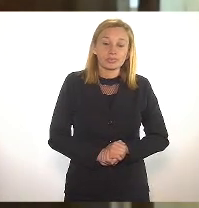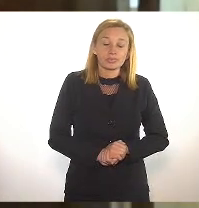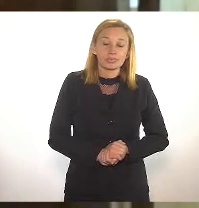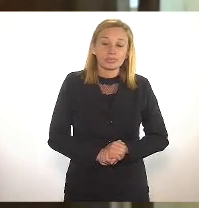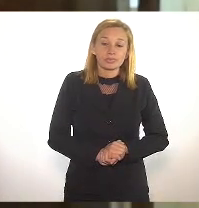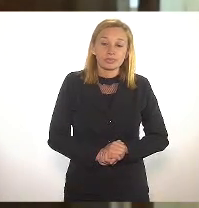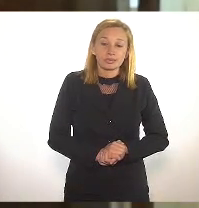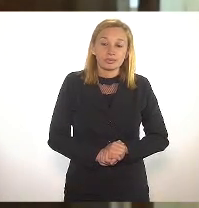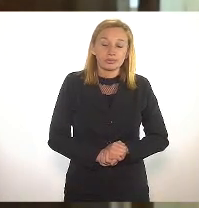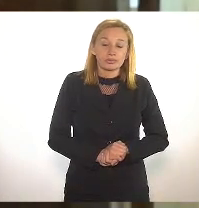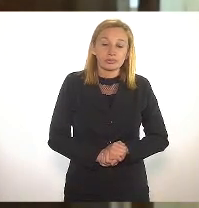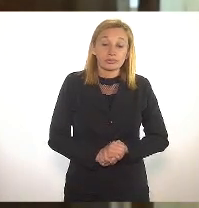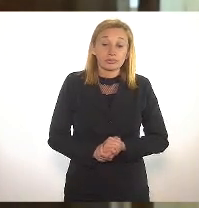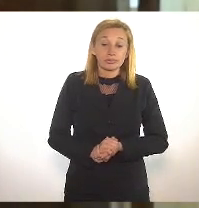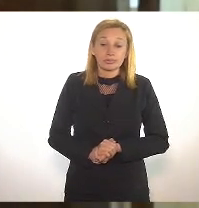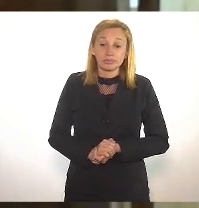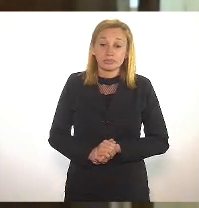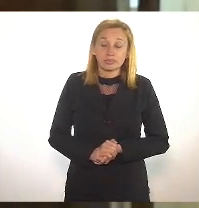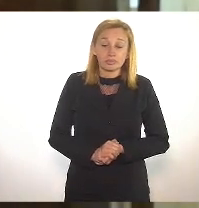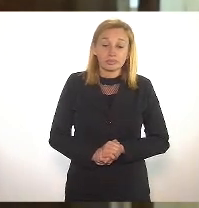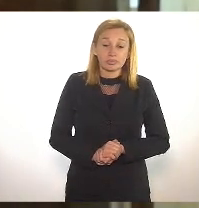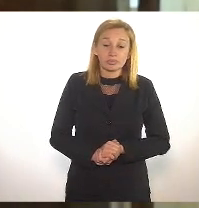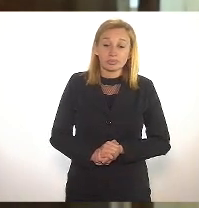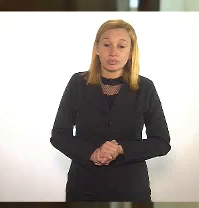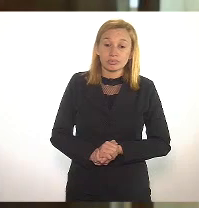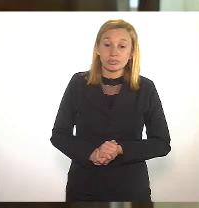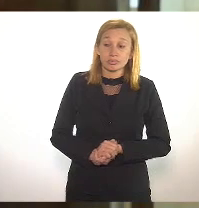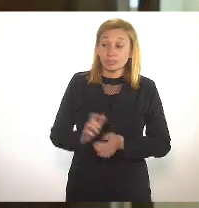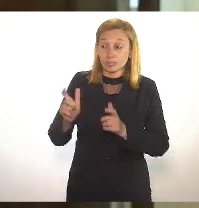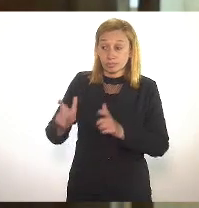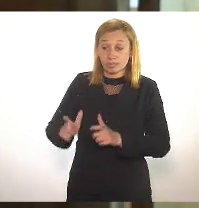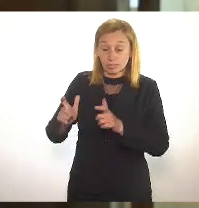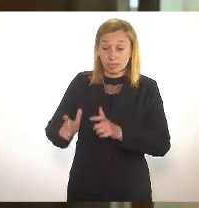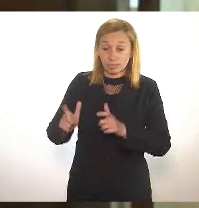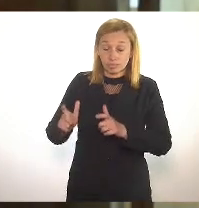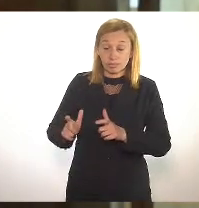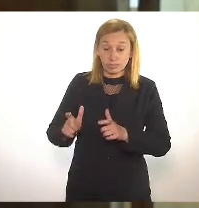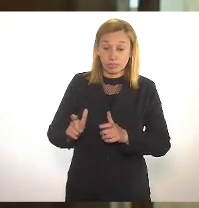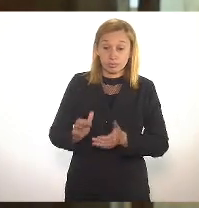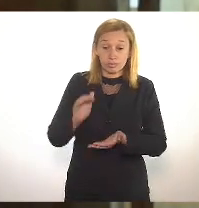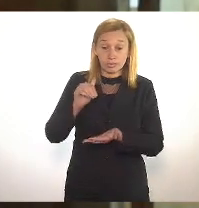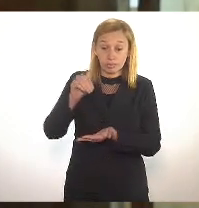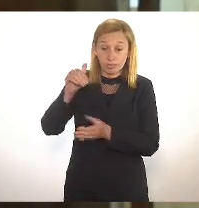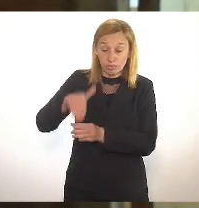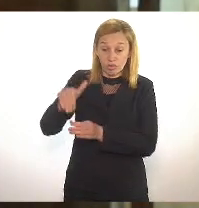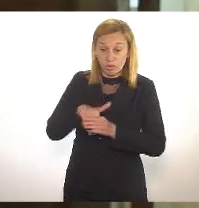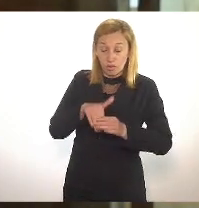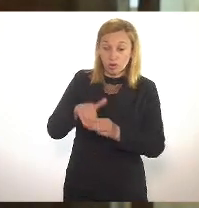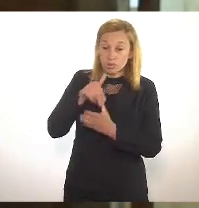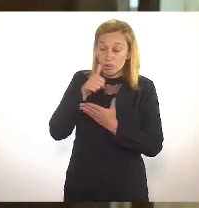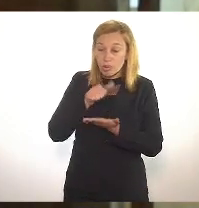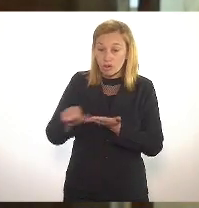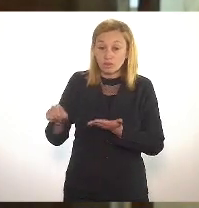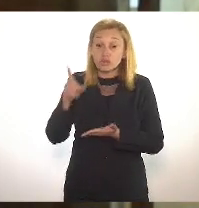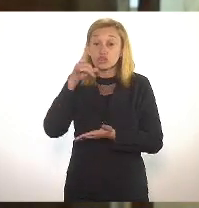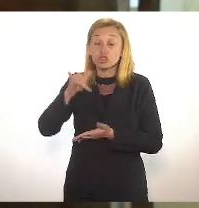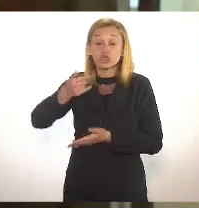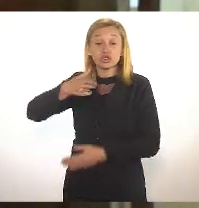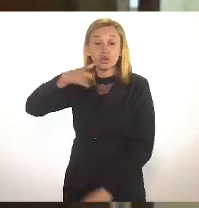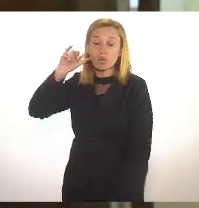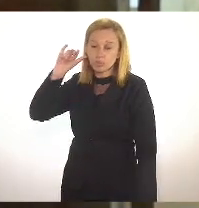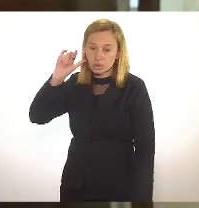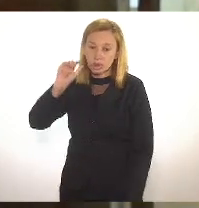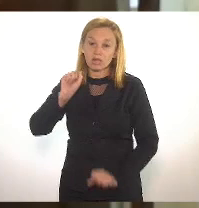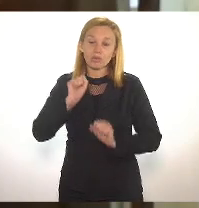a corte local admitiu que o voto fosse até pelo Correio, até o dia de ontem, e poderia